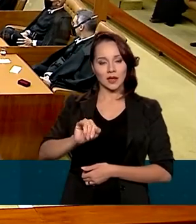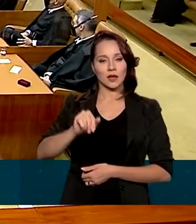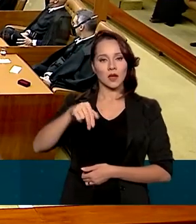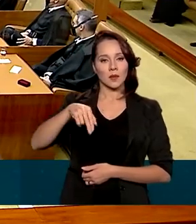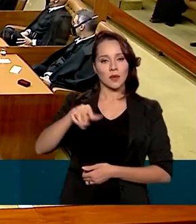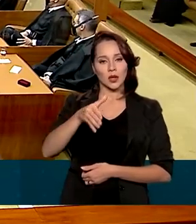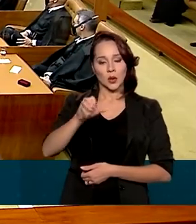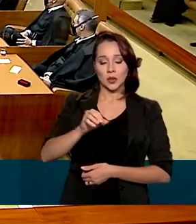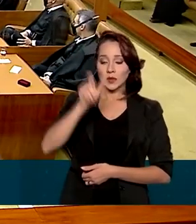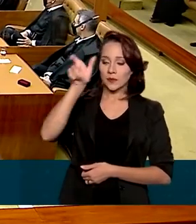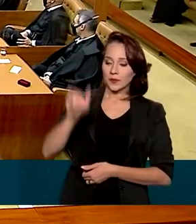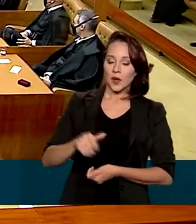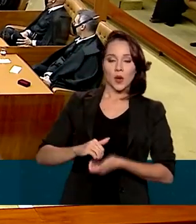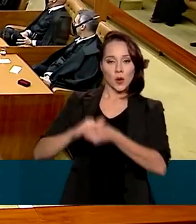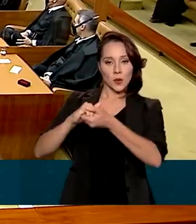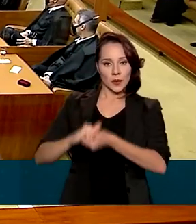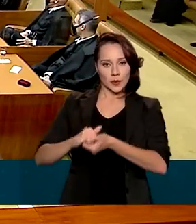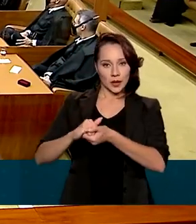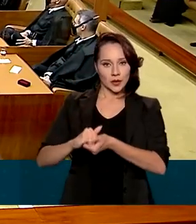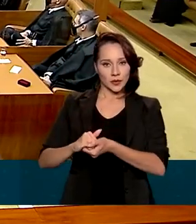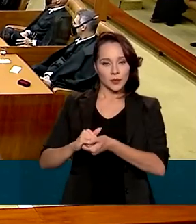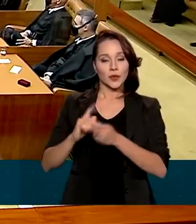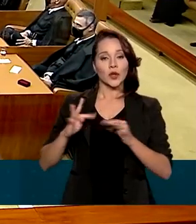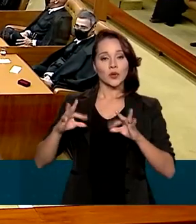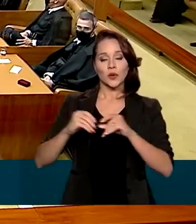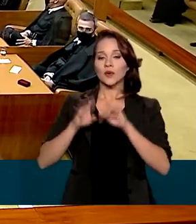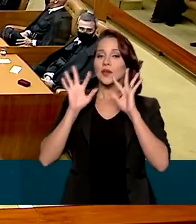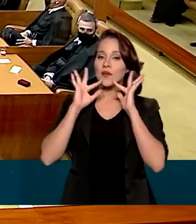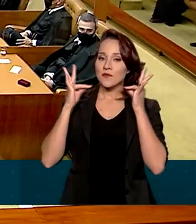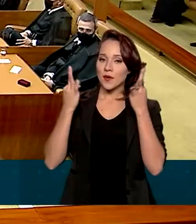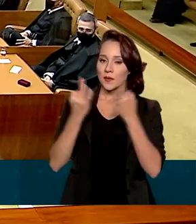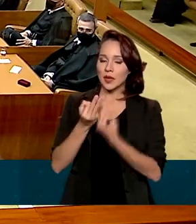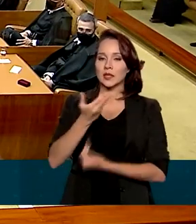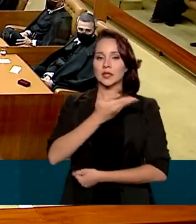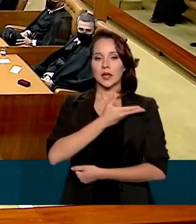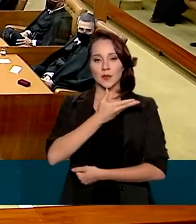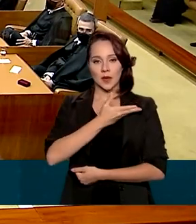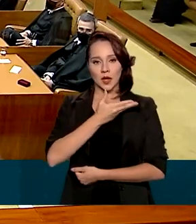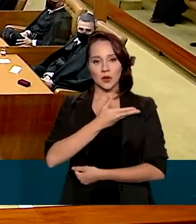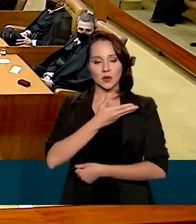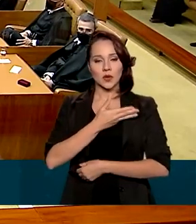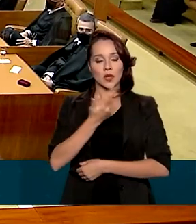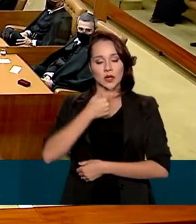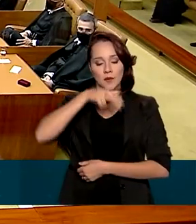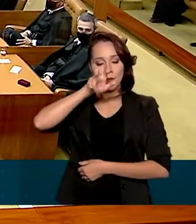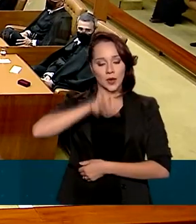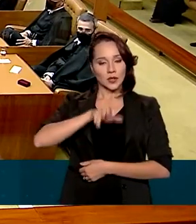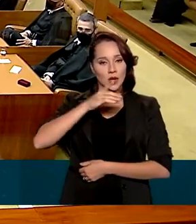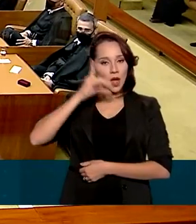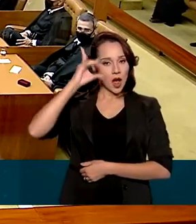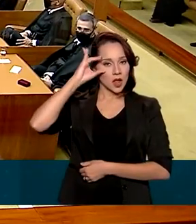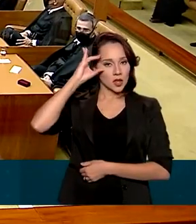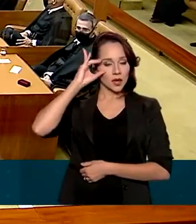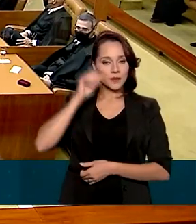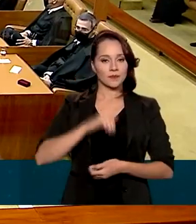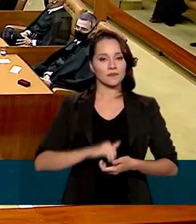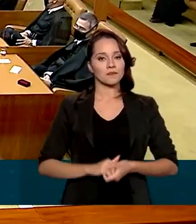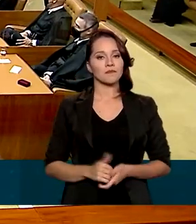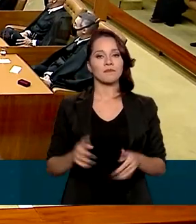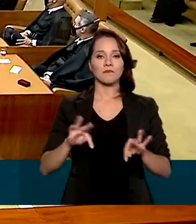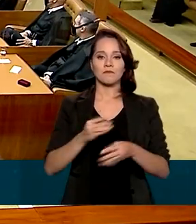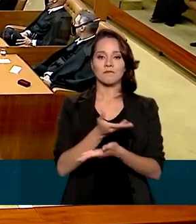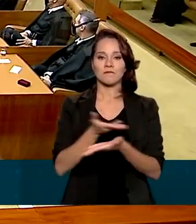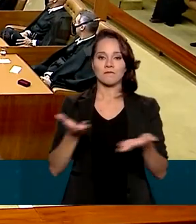Mendonça, na pessoa de quem cumprimento todos os familiares e amigos do Impossando. Senhoras e meus